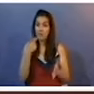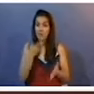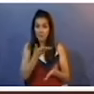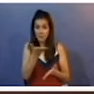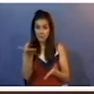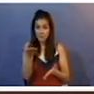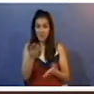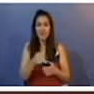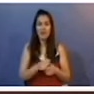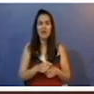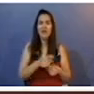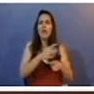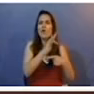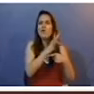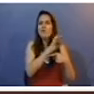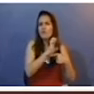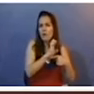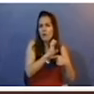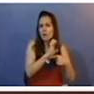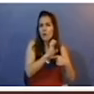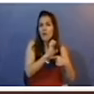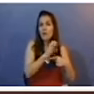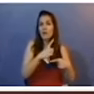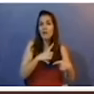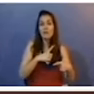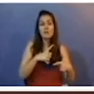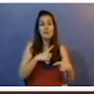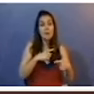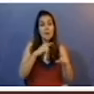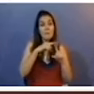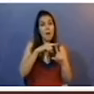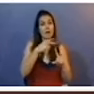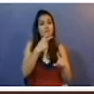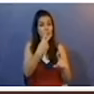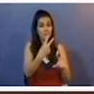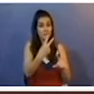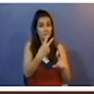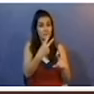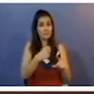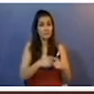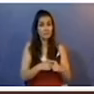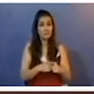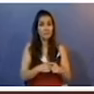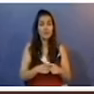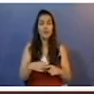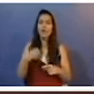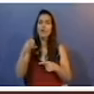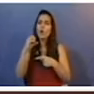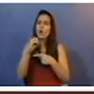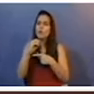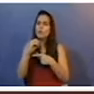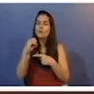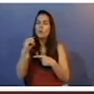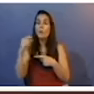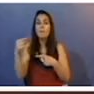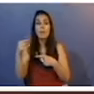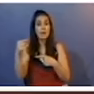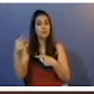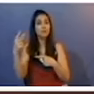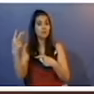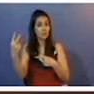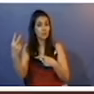ó, nessa situação ele tem o NOx 2. Então, aqui ele tem o NOx 2 mais e o oxigênio 2 menos.